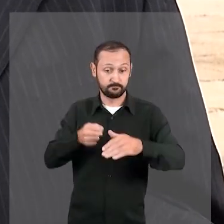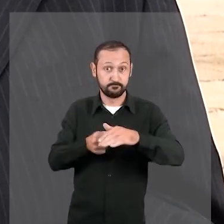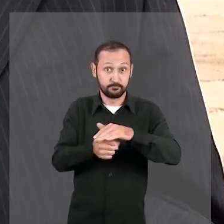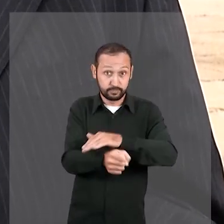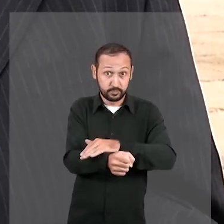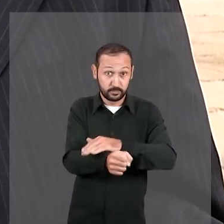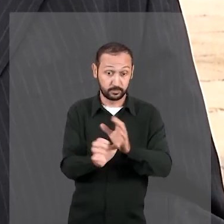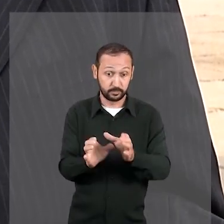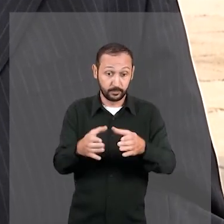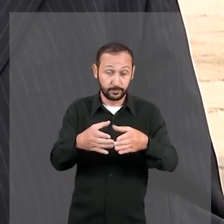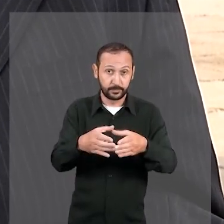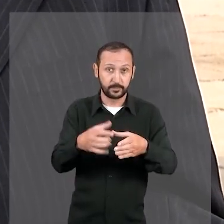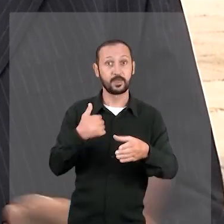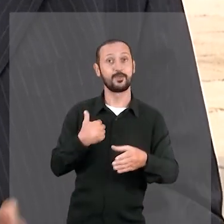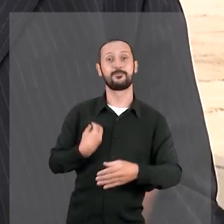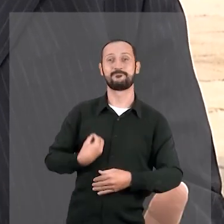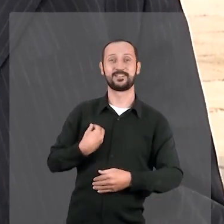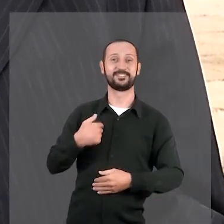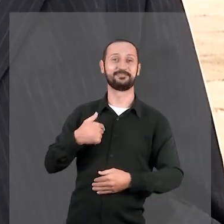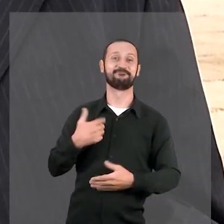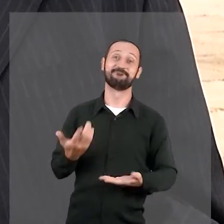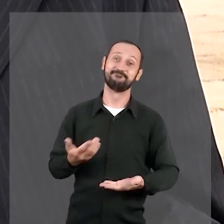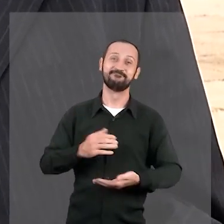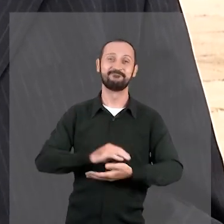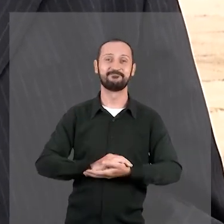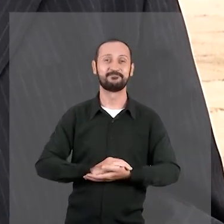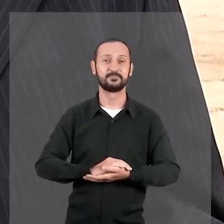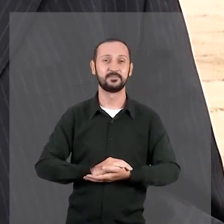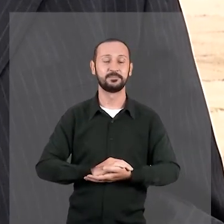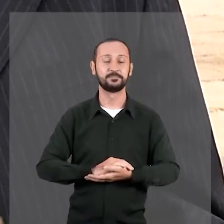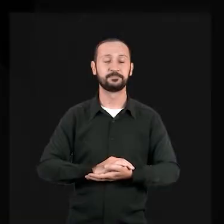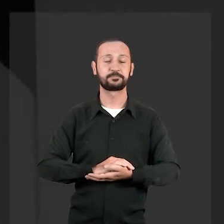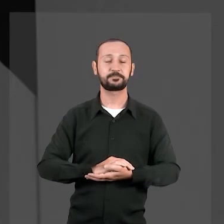constituintes, da qual eu fiz parte